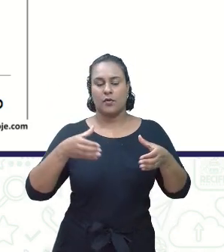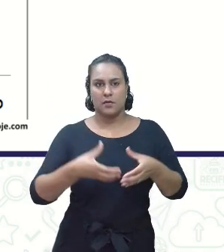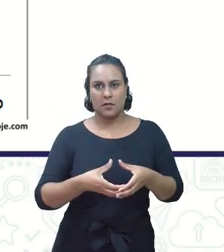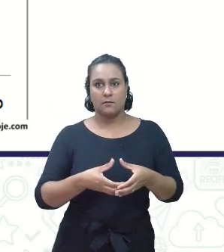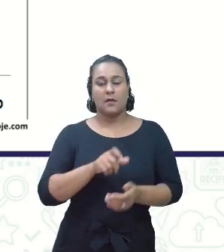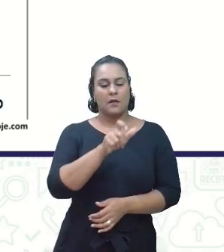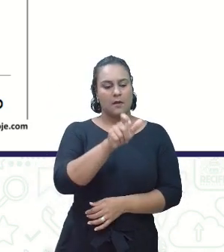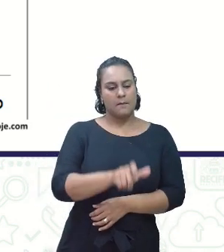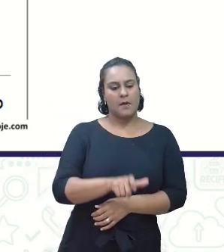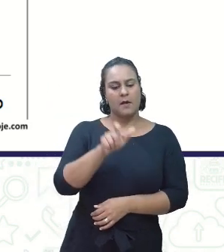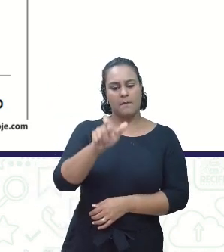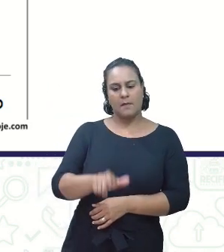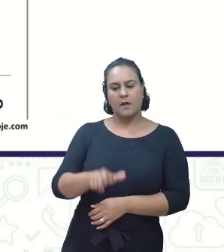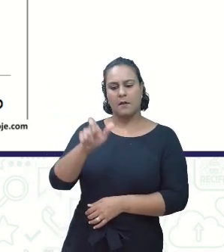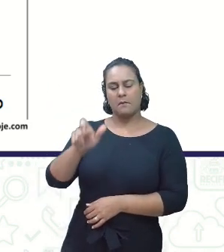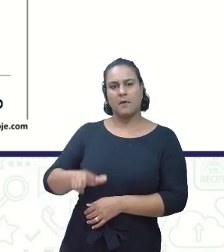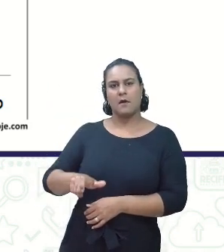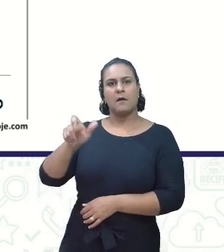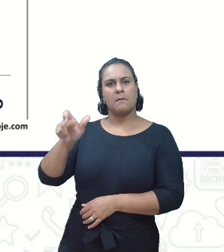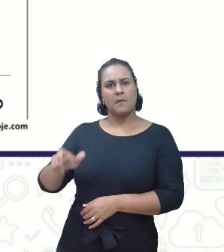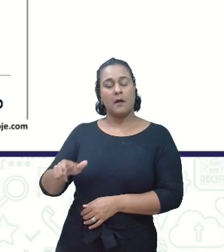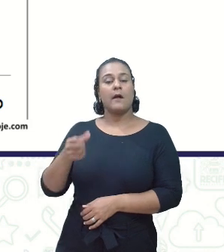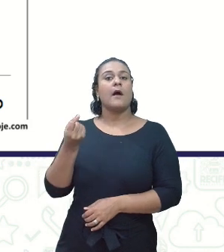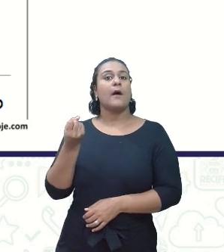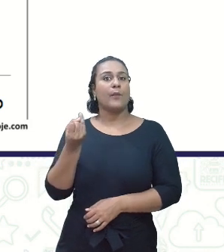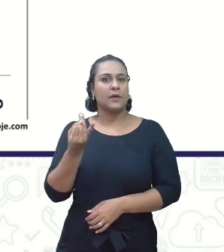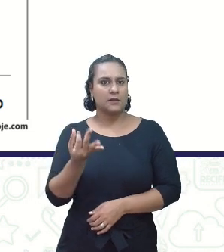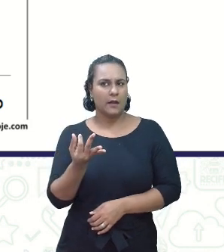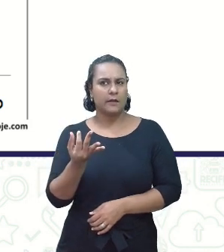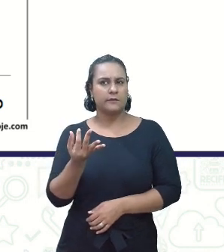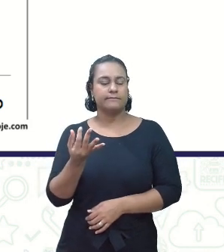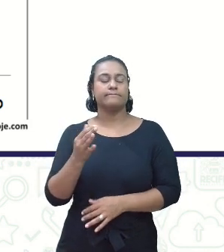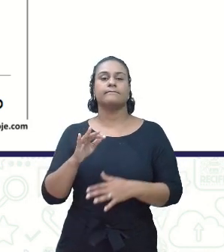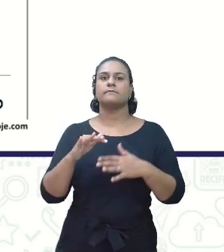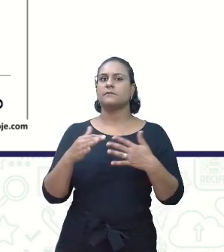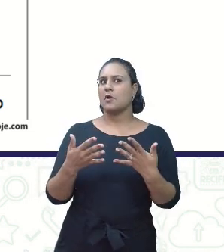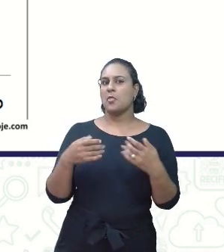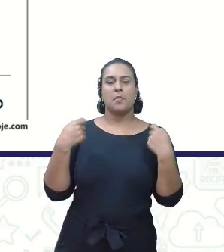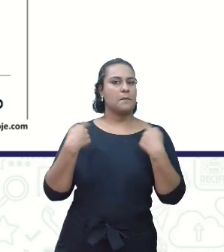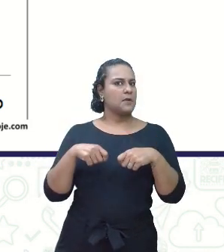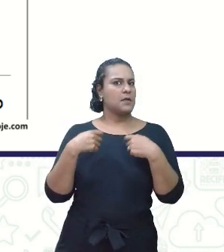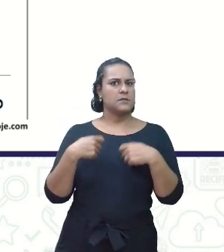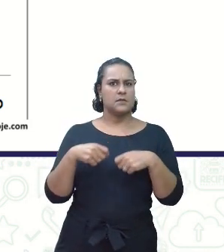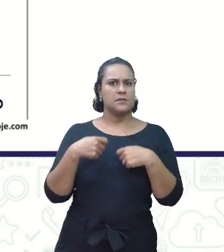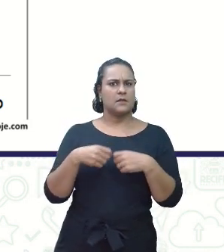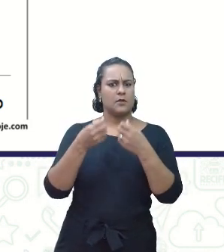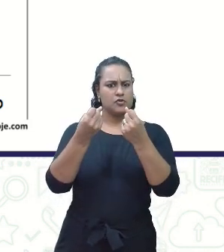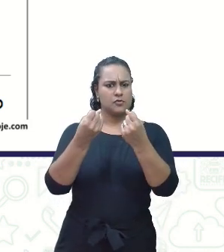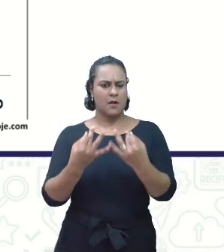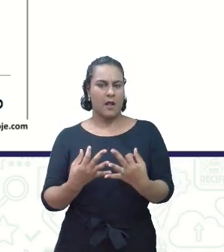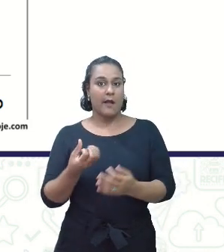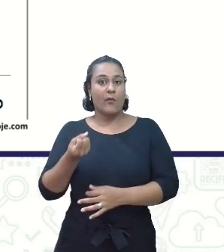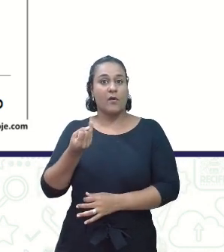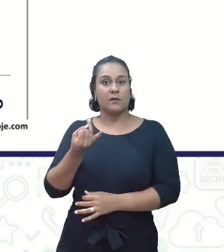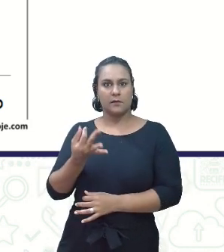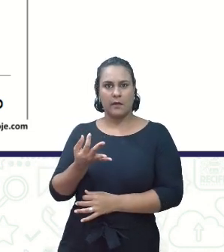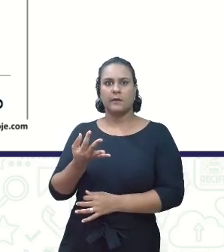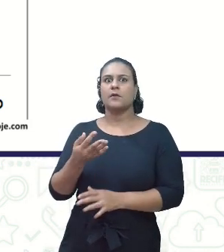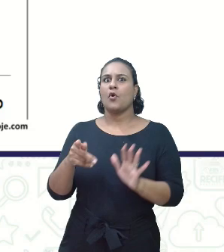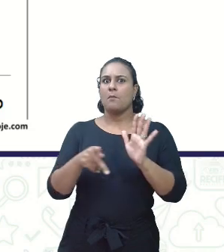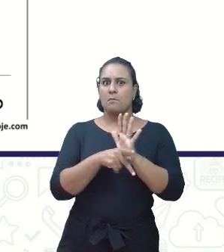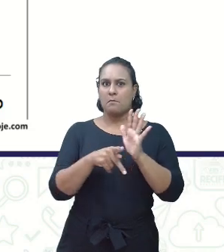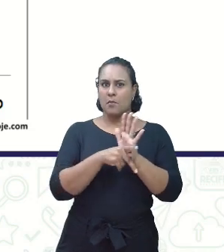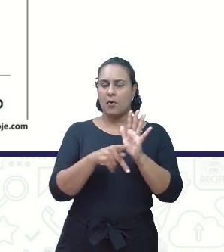cada barra eu tenho a quantidade referente a isso. Eu nem precisei falar que era a quantidade, porque pelo próprio